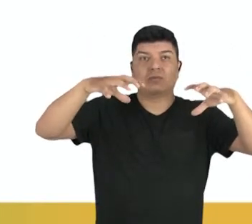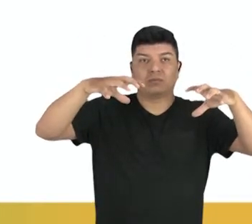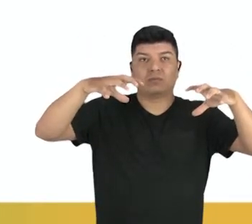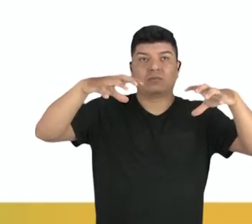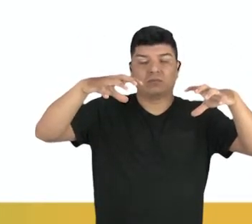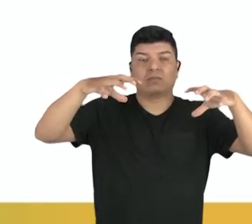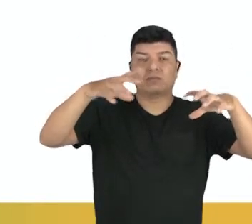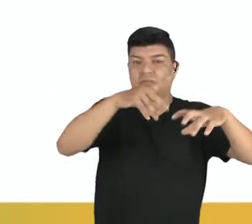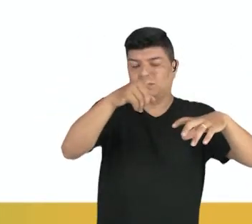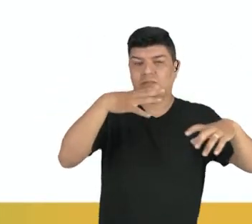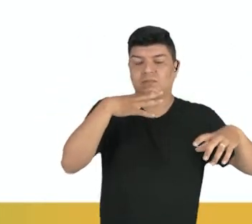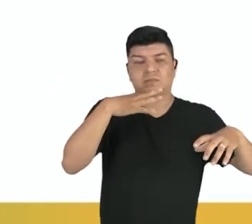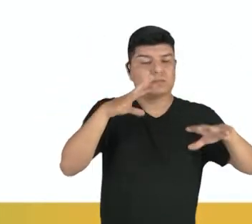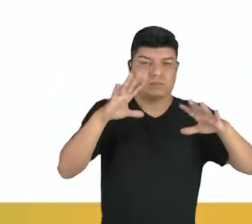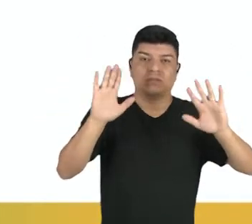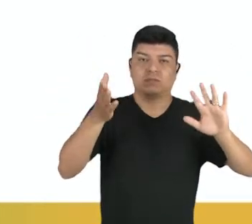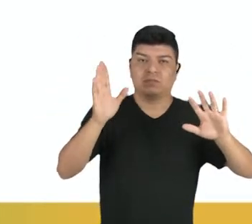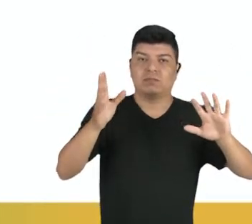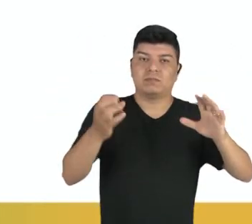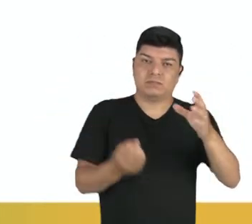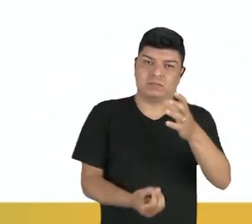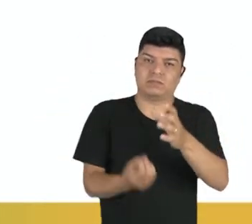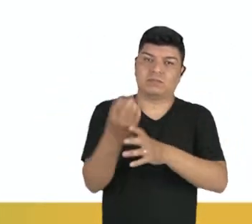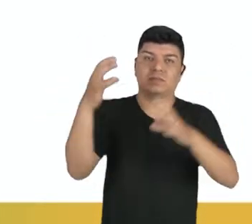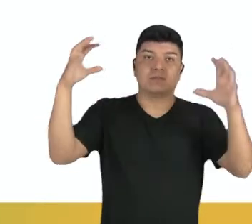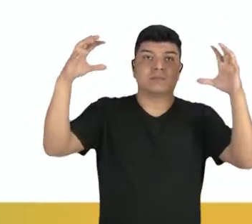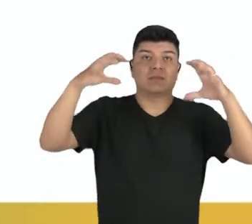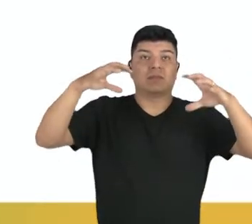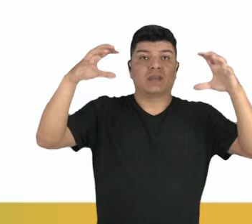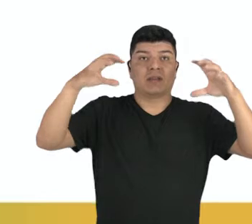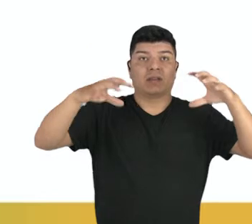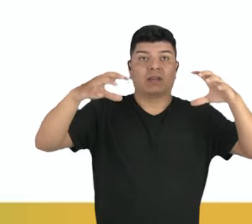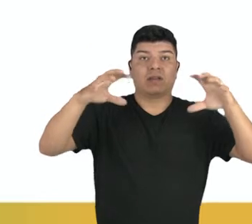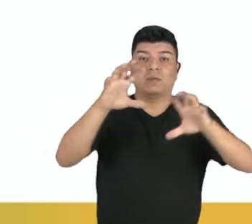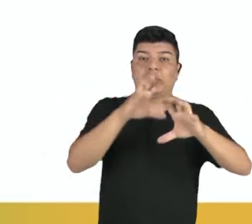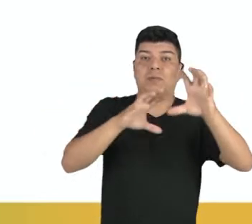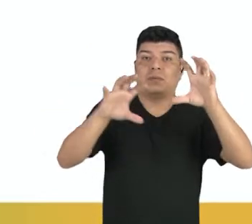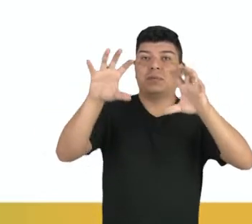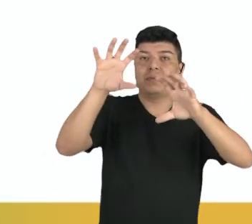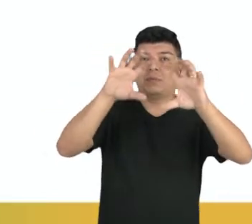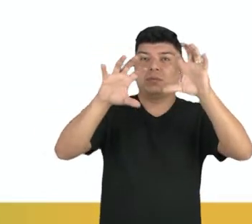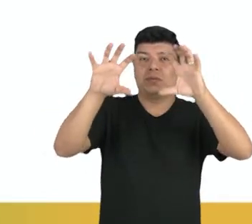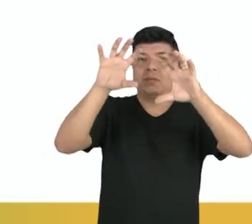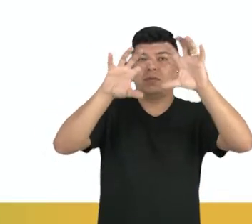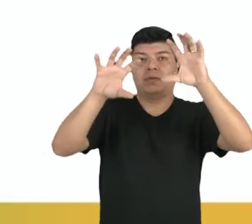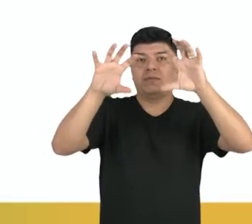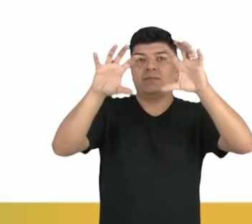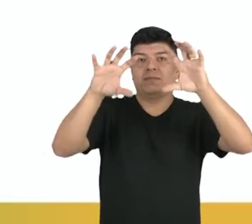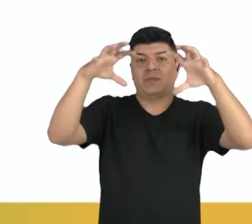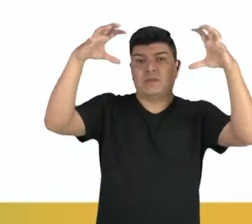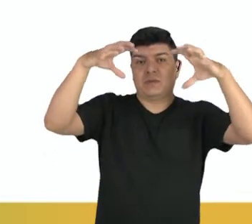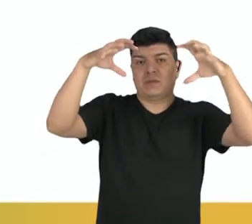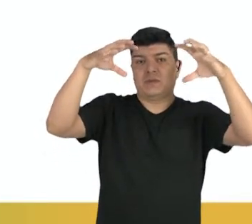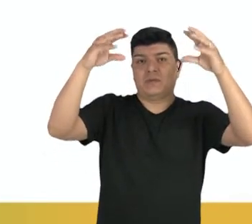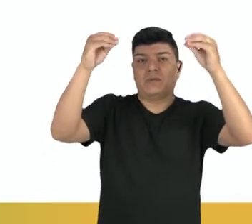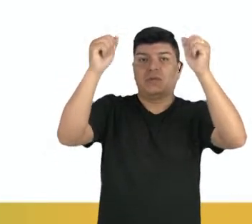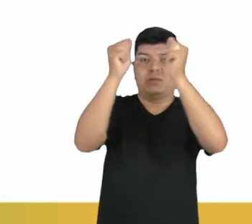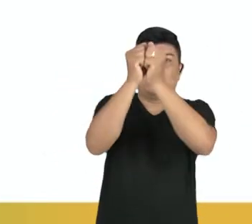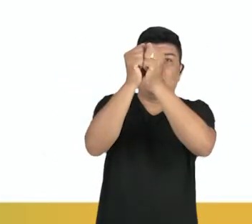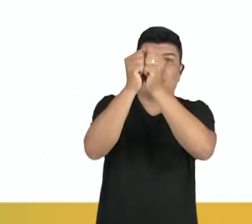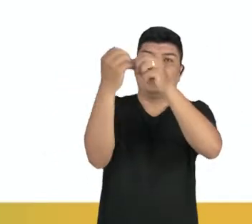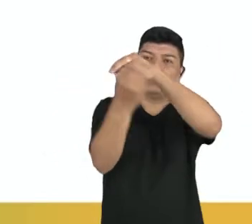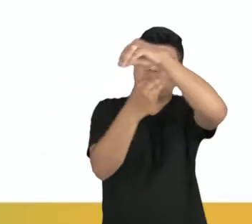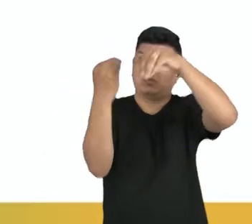o ciclo hidrológico, todo o processo para a formação da chuva, esses gases estão lá no ar. Então, quando a chuva vem, ela traz